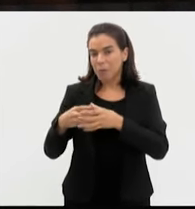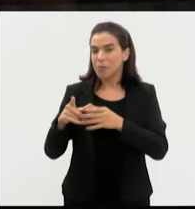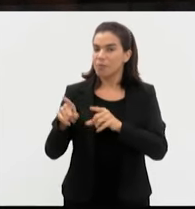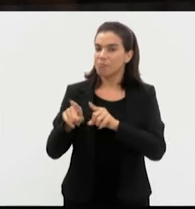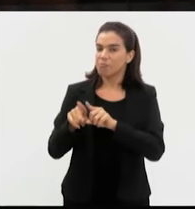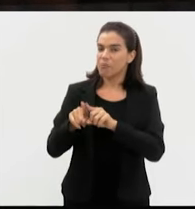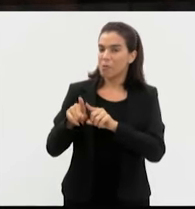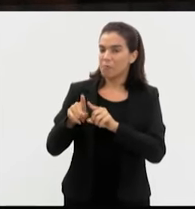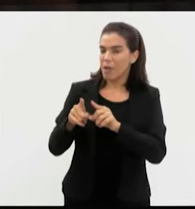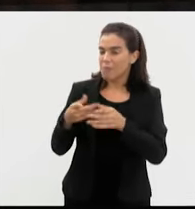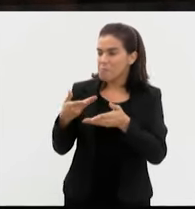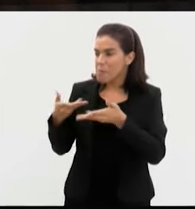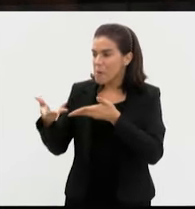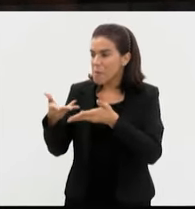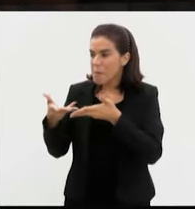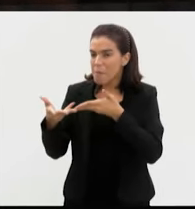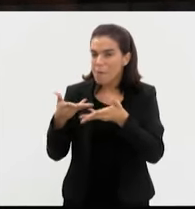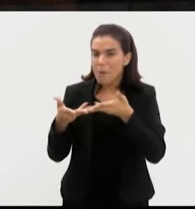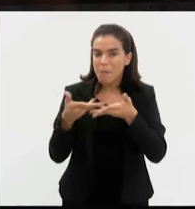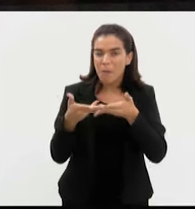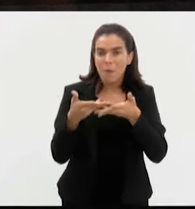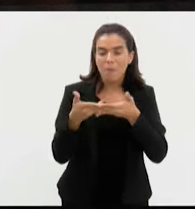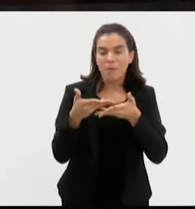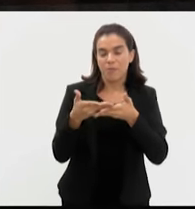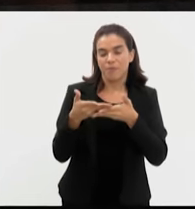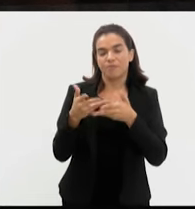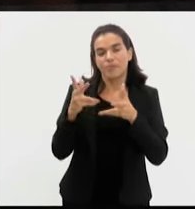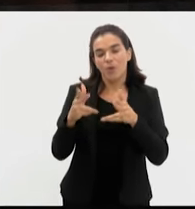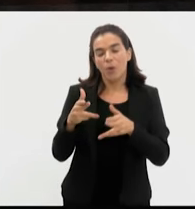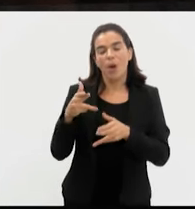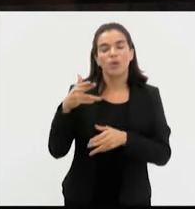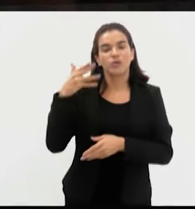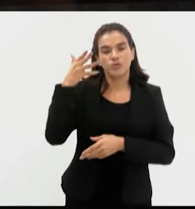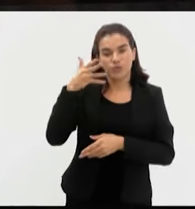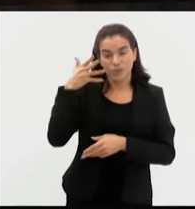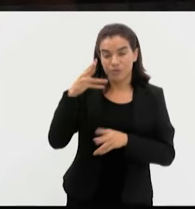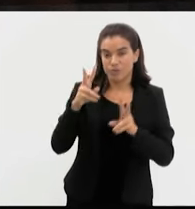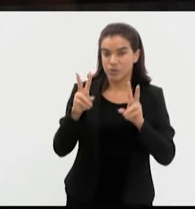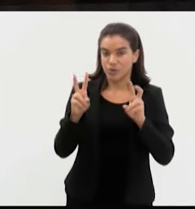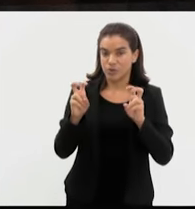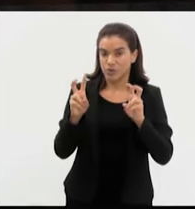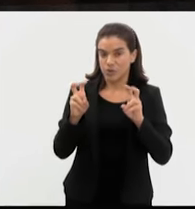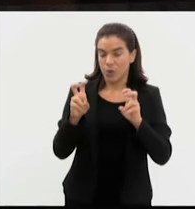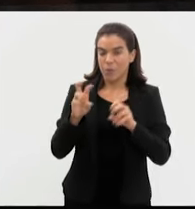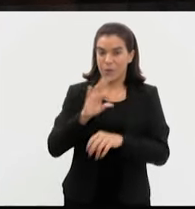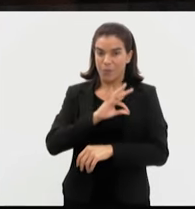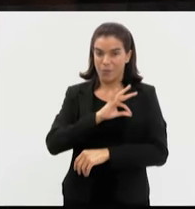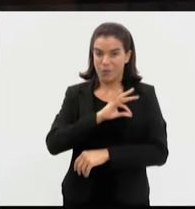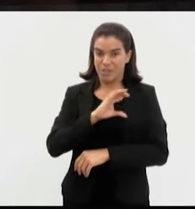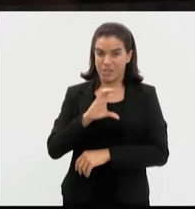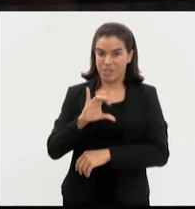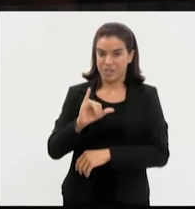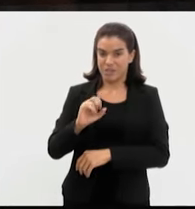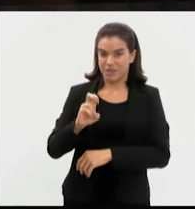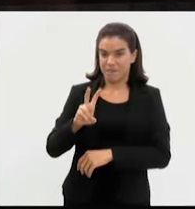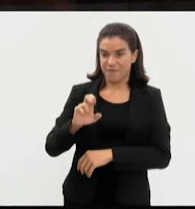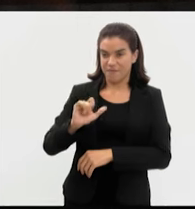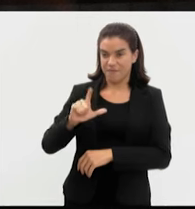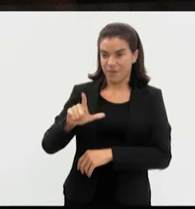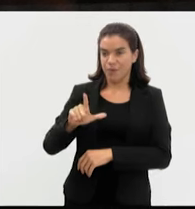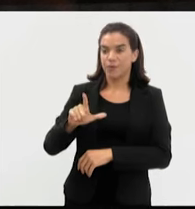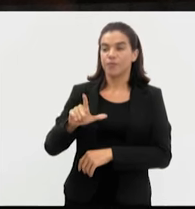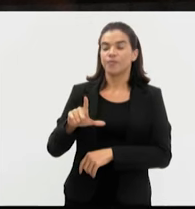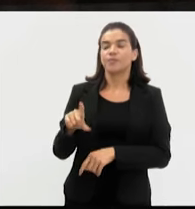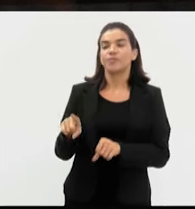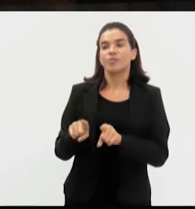disposição porque como eu discursei aqui falando sobre a questão a questão da Polícia Civil eu quero chegar